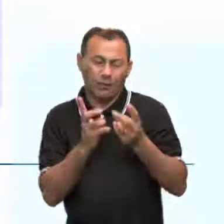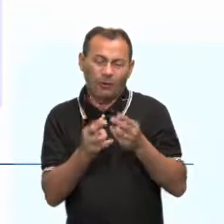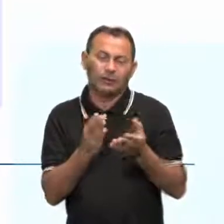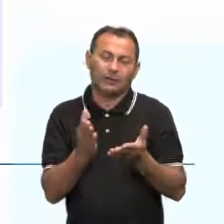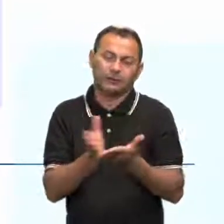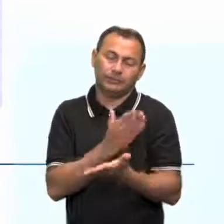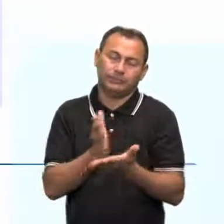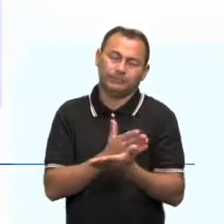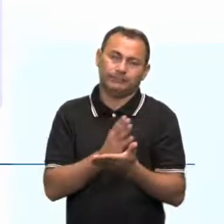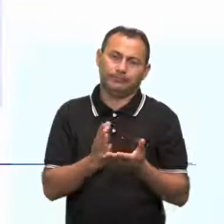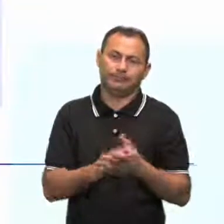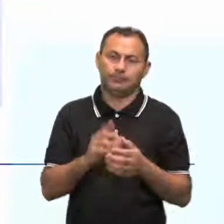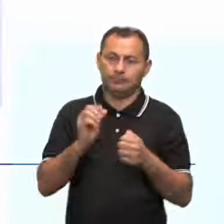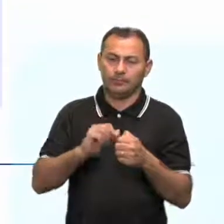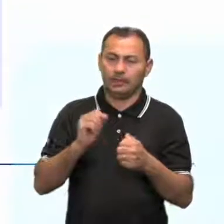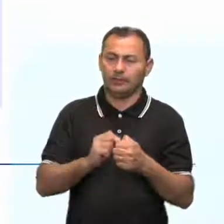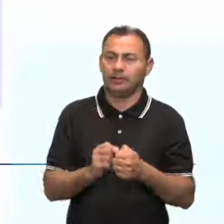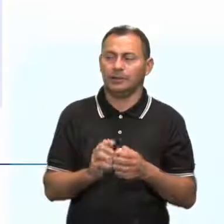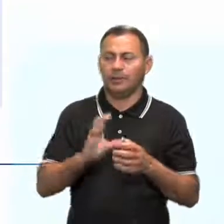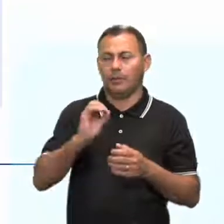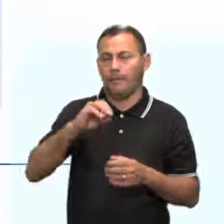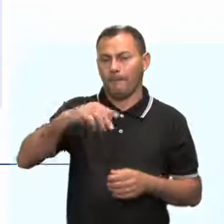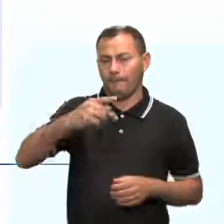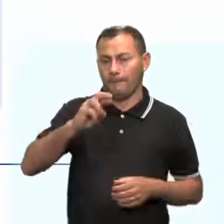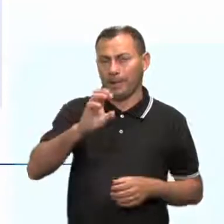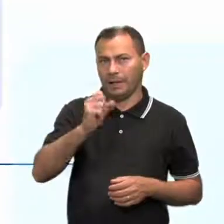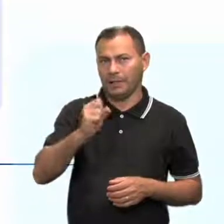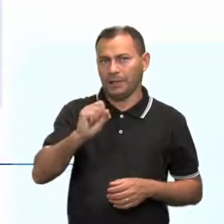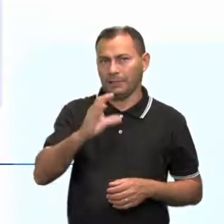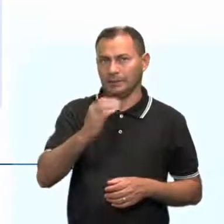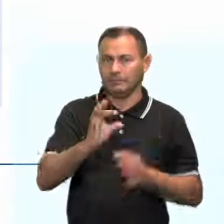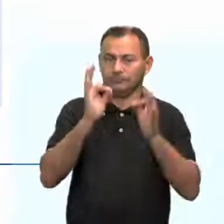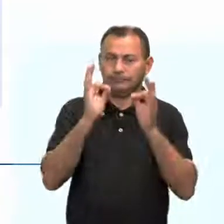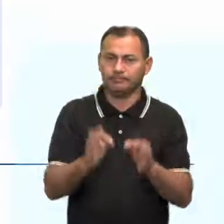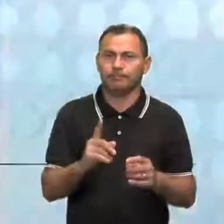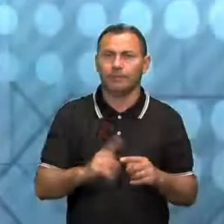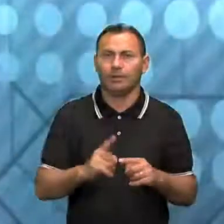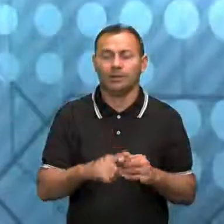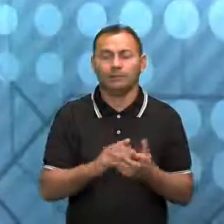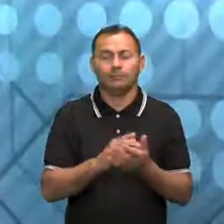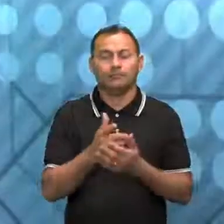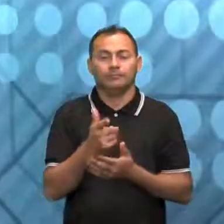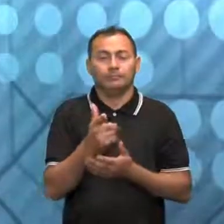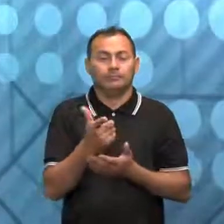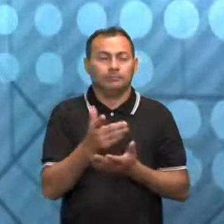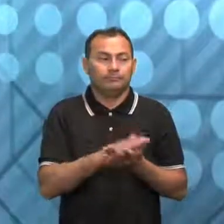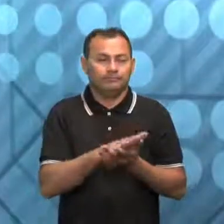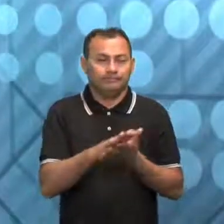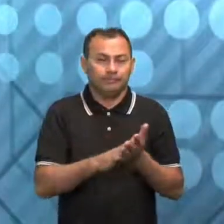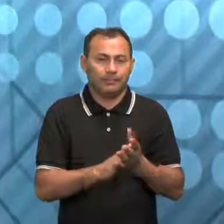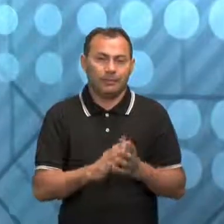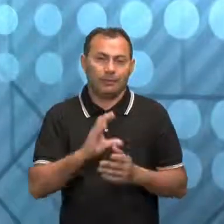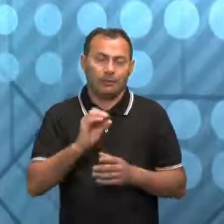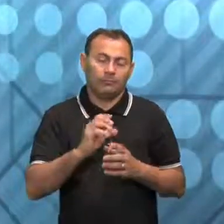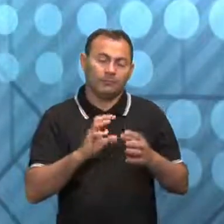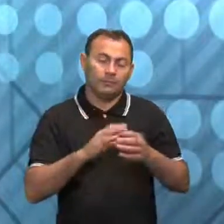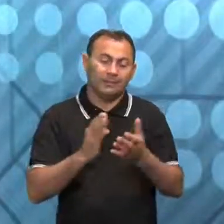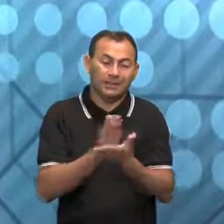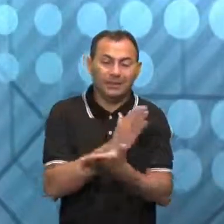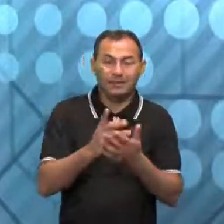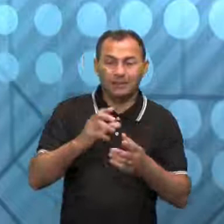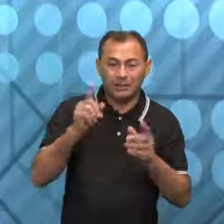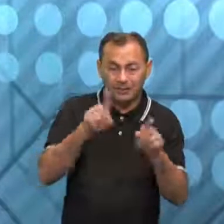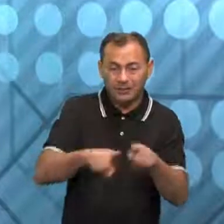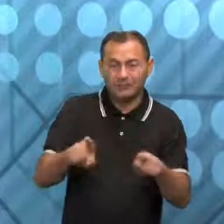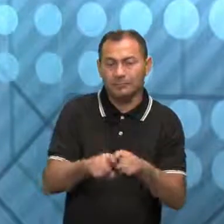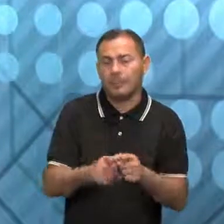as redundâncias, eu faço a compressão adequada. Porque se não houvesse compressão de sinais, a gente não ia conseguir, por